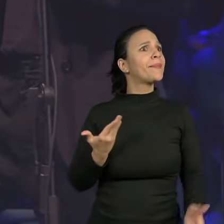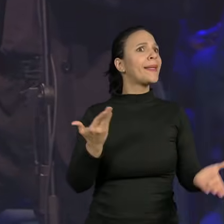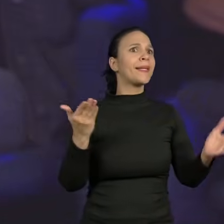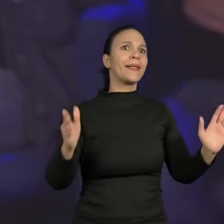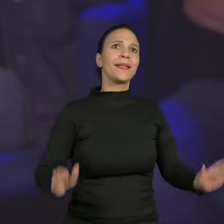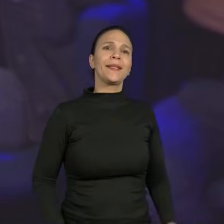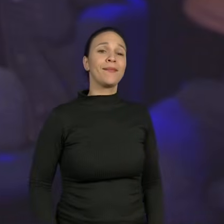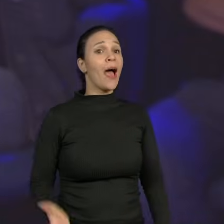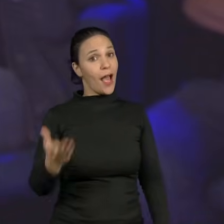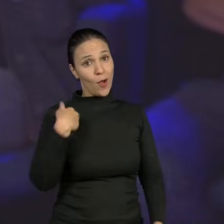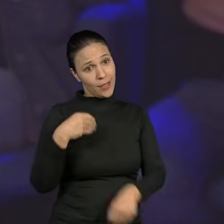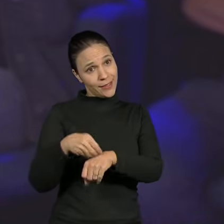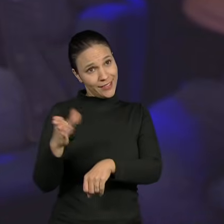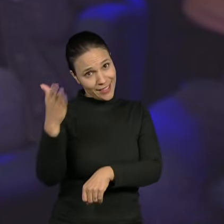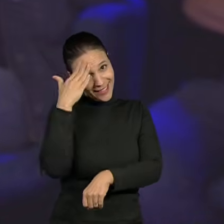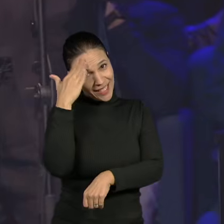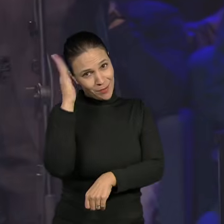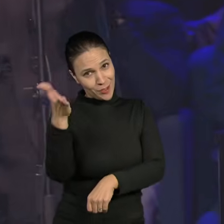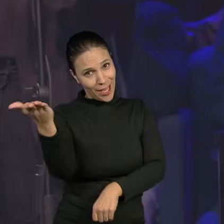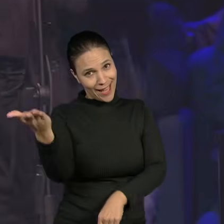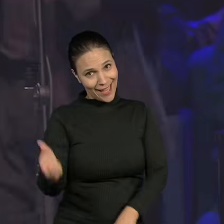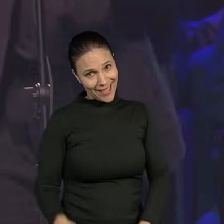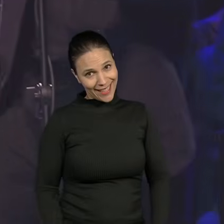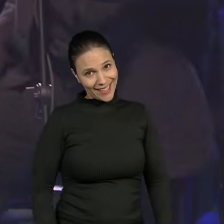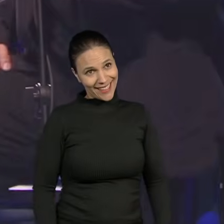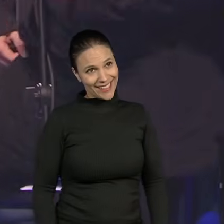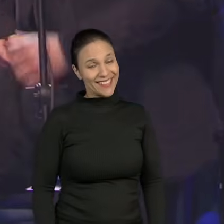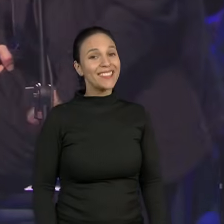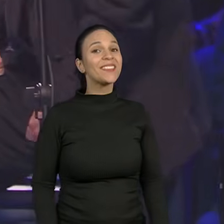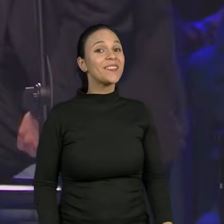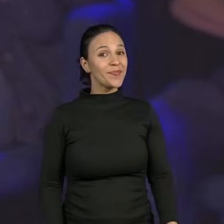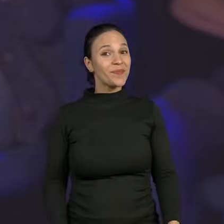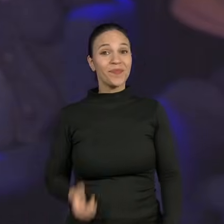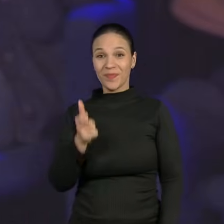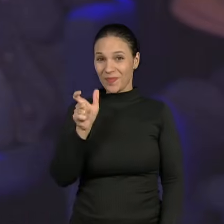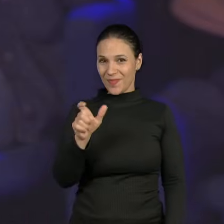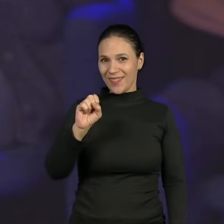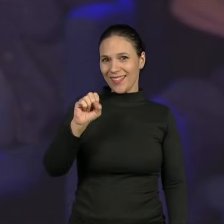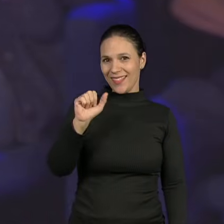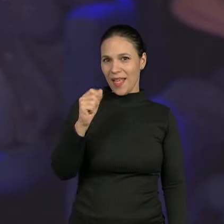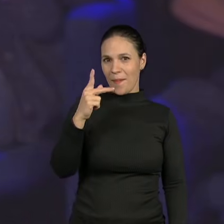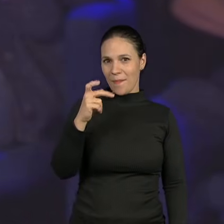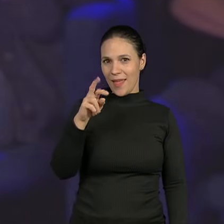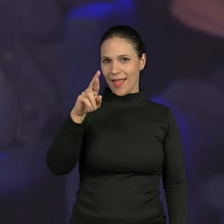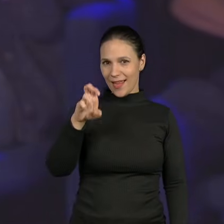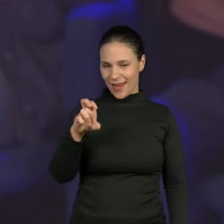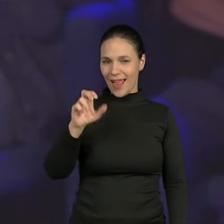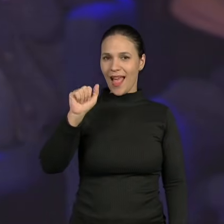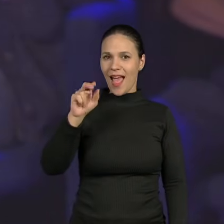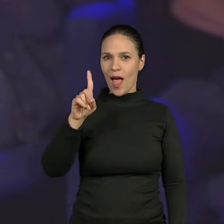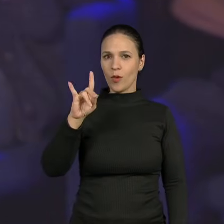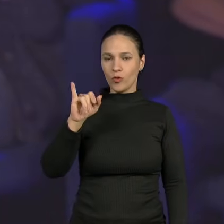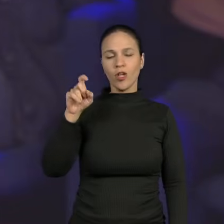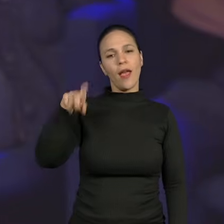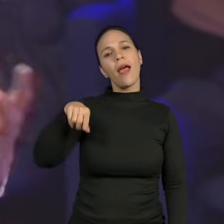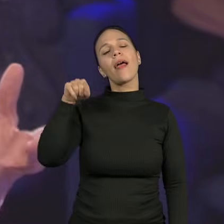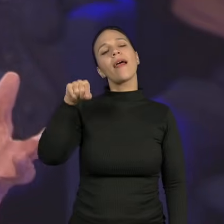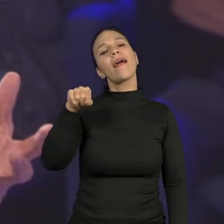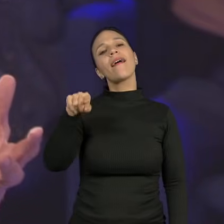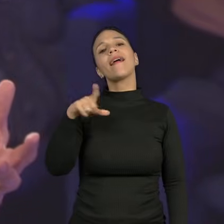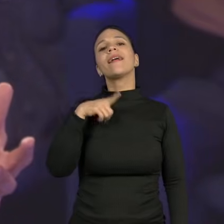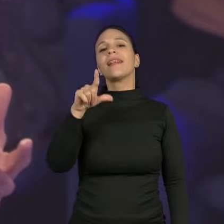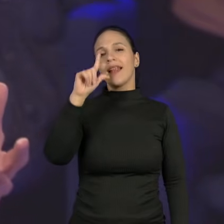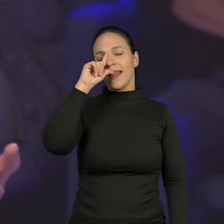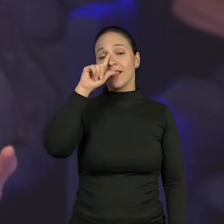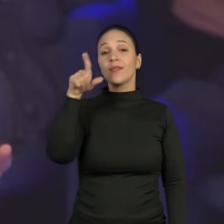acabou mas com agora você agora. sabe. Saperialdi é uma frase latina, mas que o filósofo, né, o grande filósofo